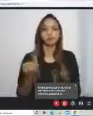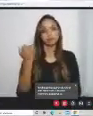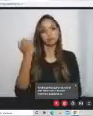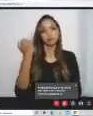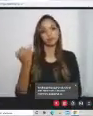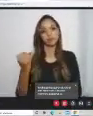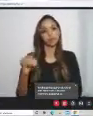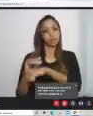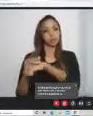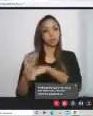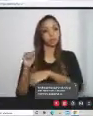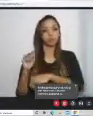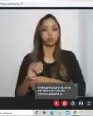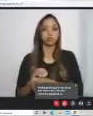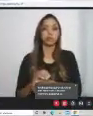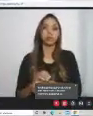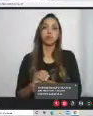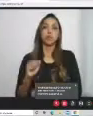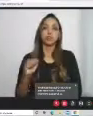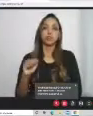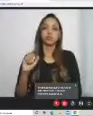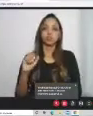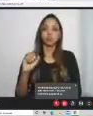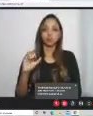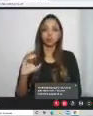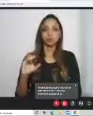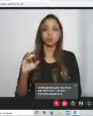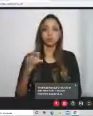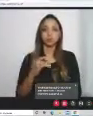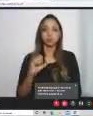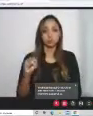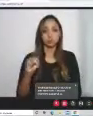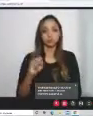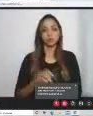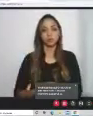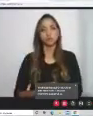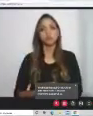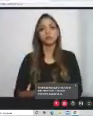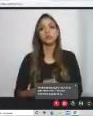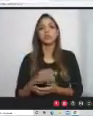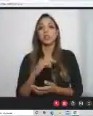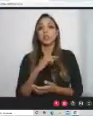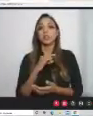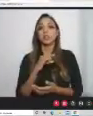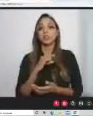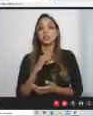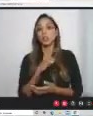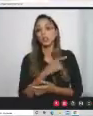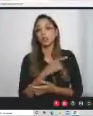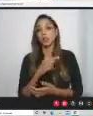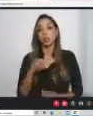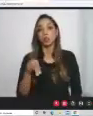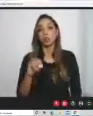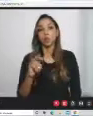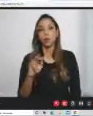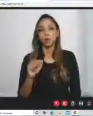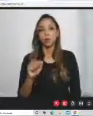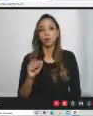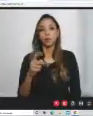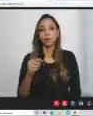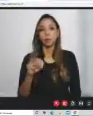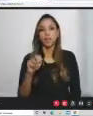agentes comunitários de saúde. Nós temos uma metrópole, que é Nova Parnamirim, hoje com mais de 85 mil